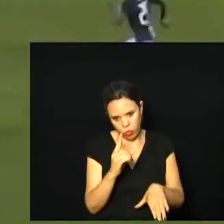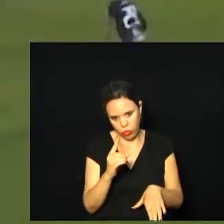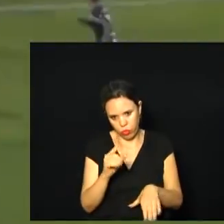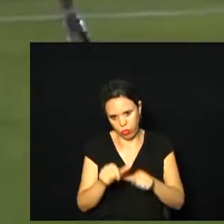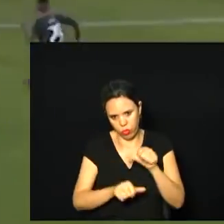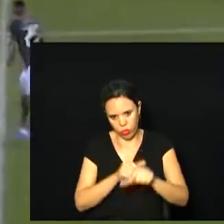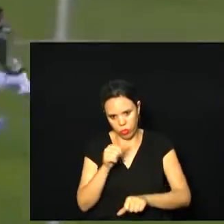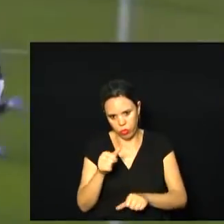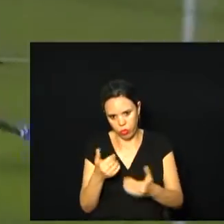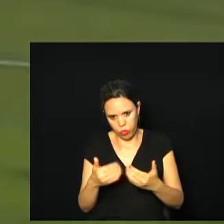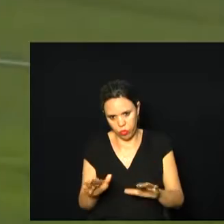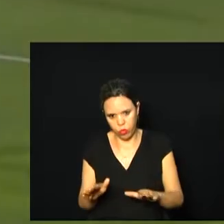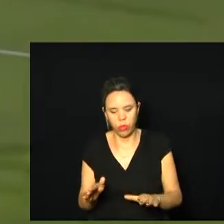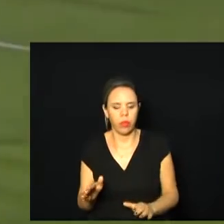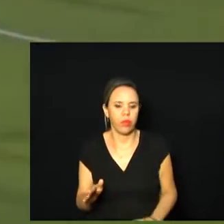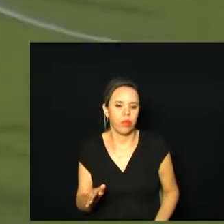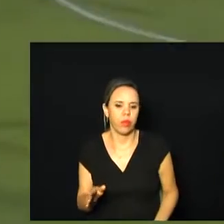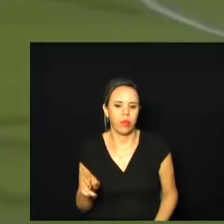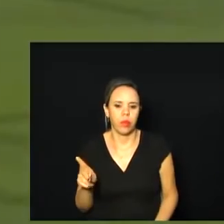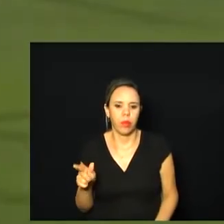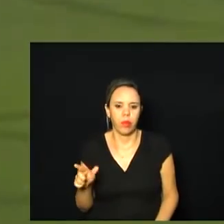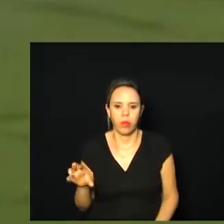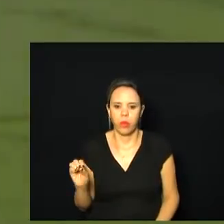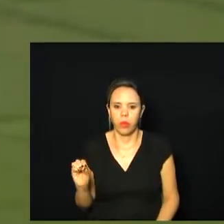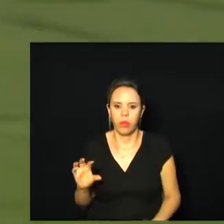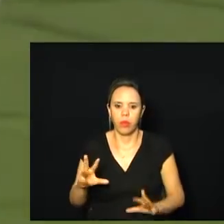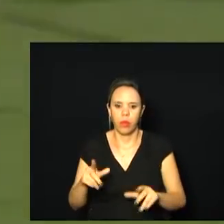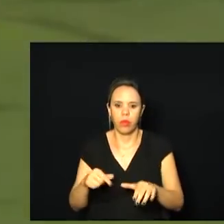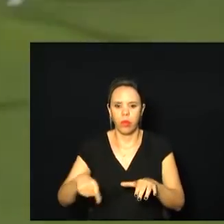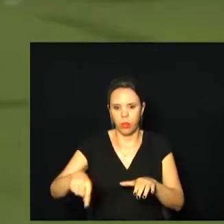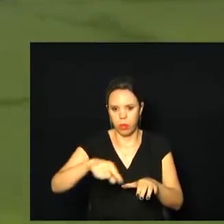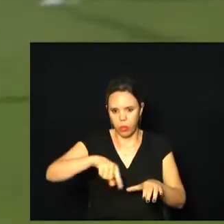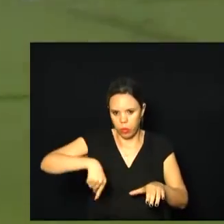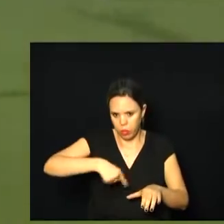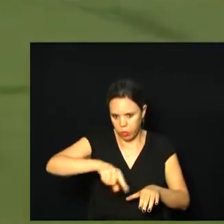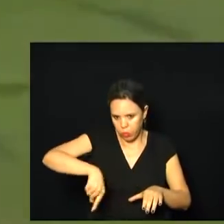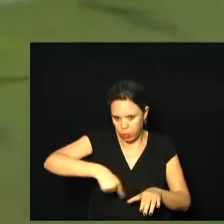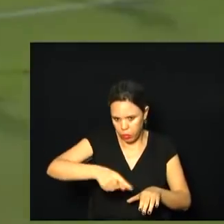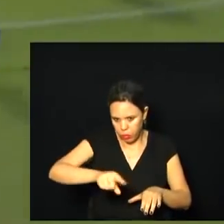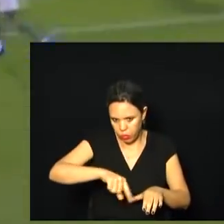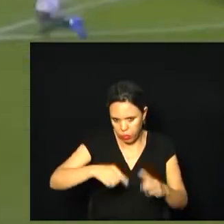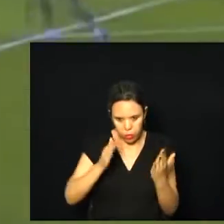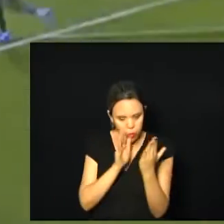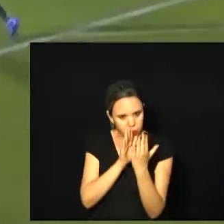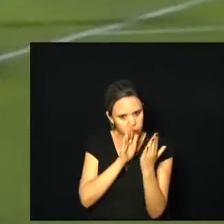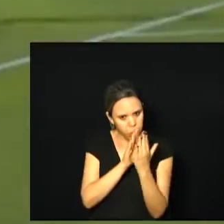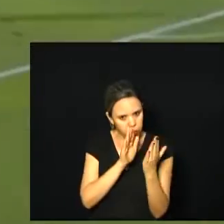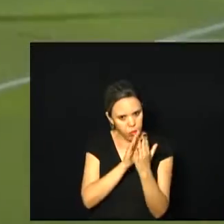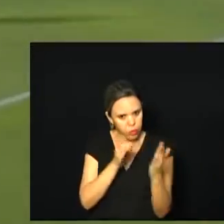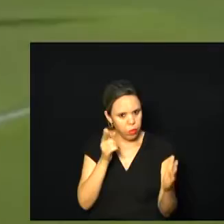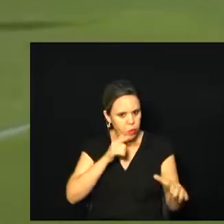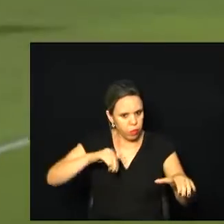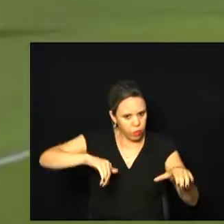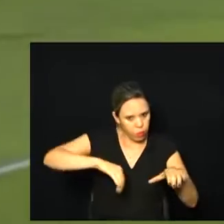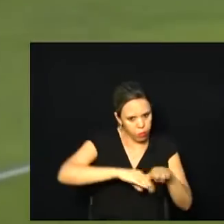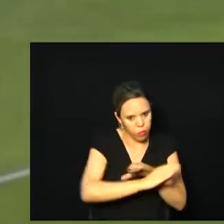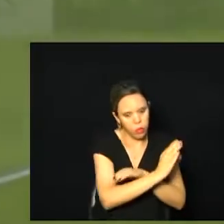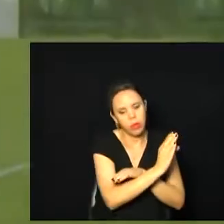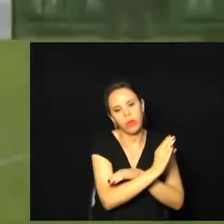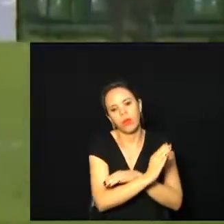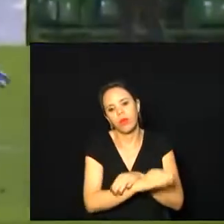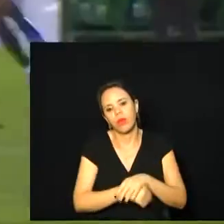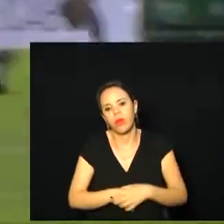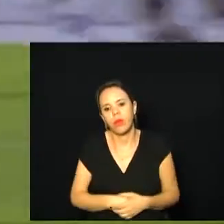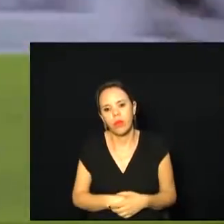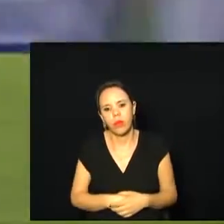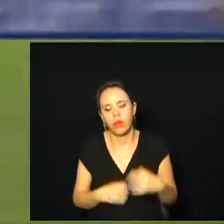virou lançamento. Pablo caminhou em todo o campo de ataque e, cara a cara com o goleiro Lucão, acertou o